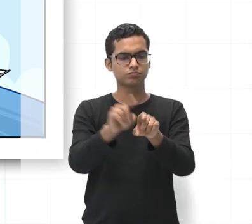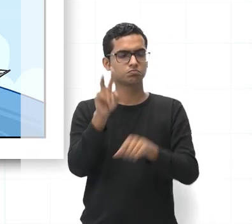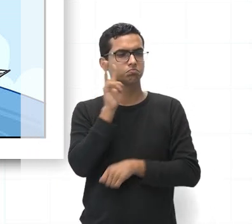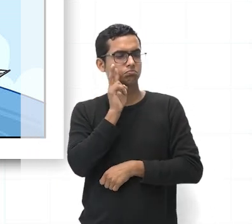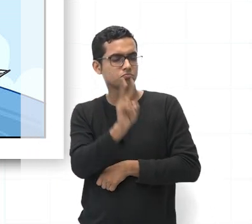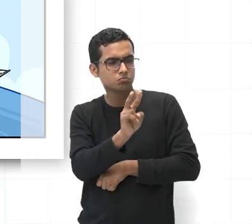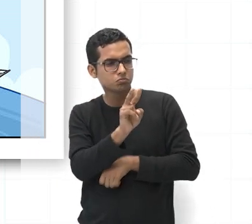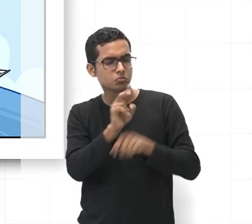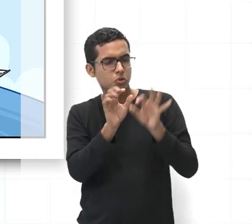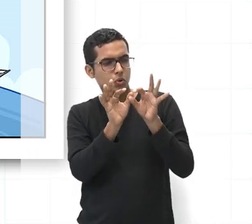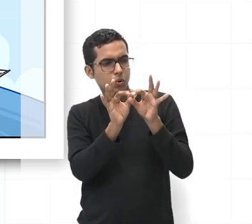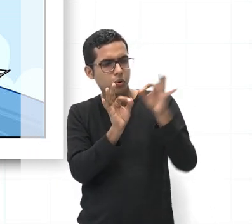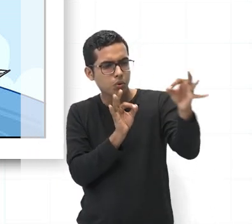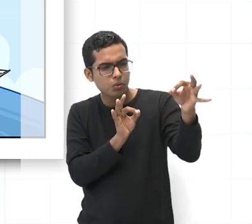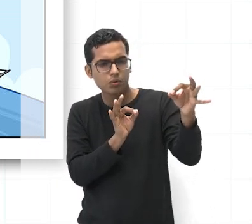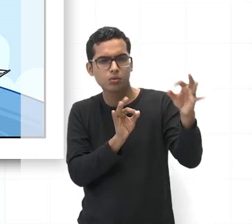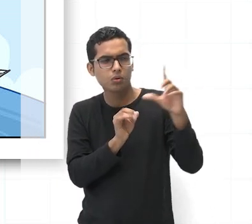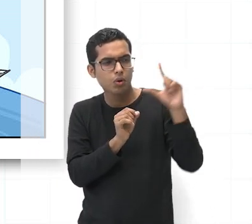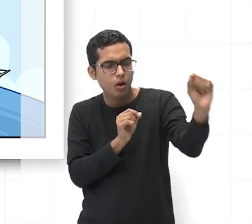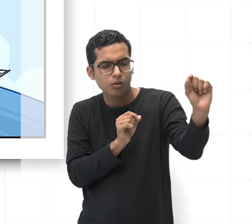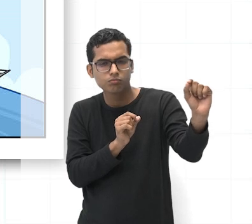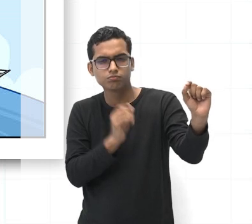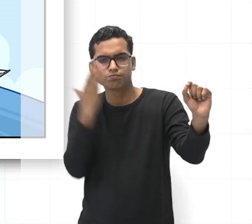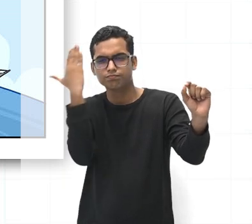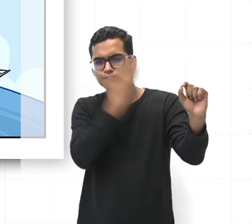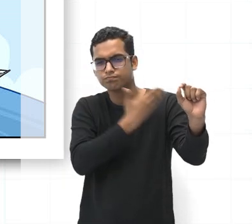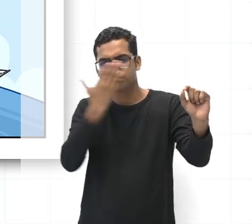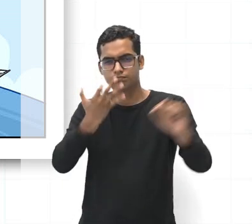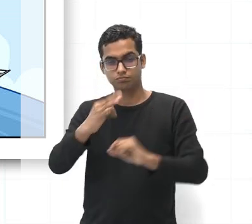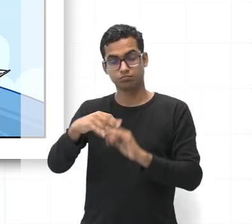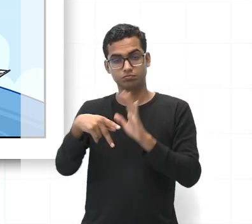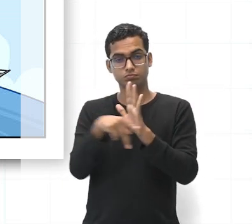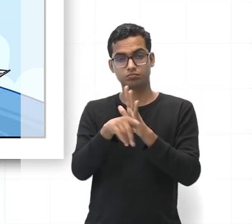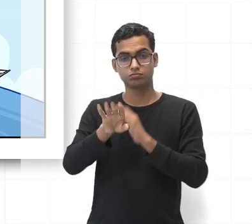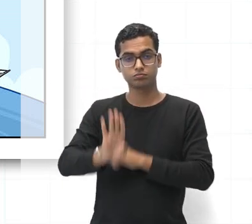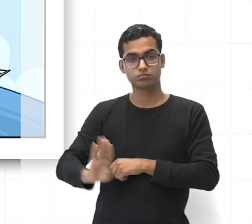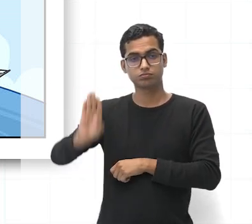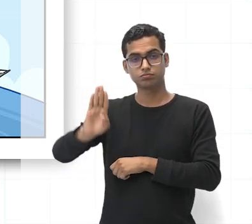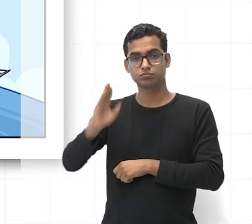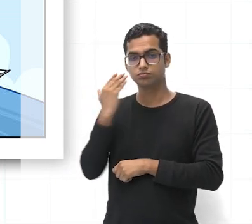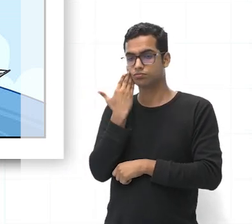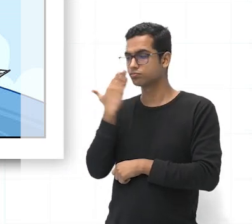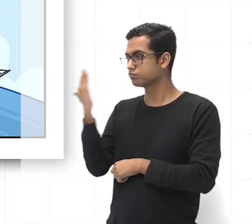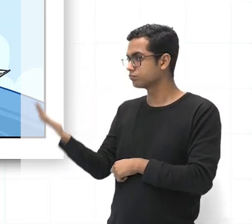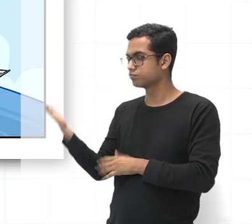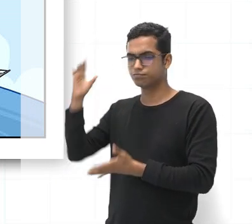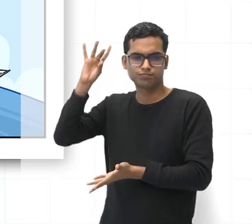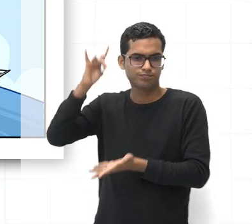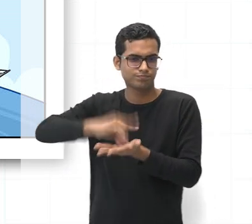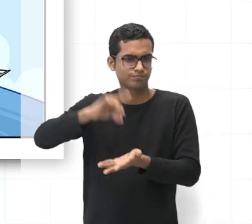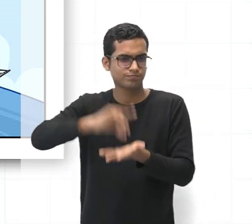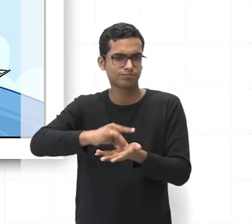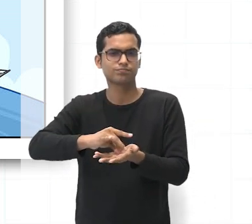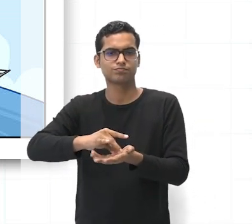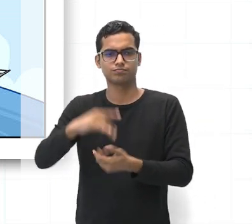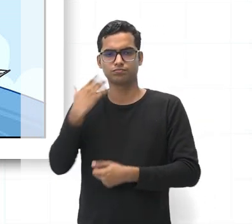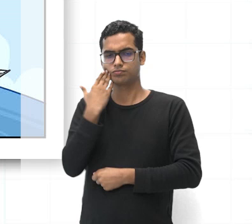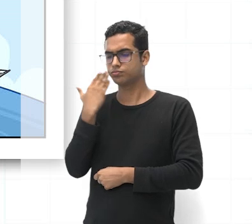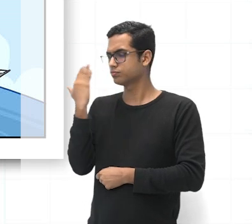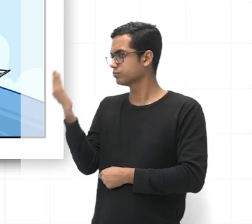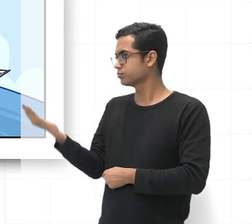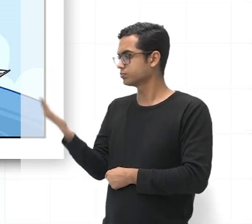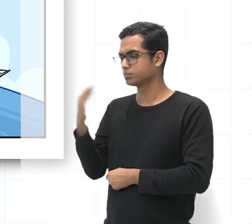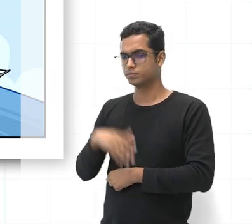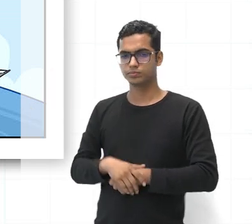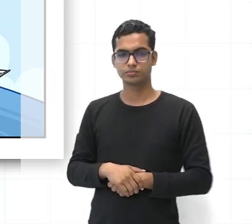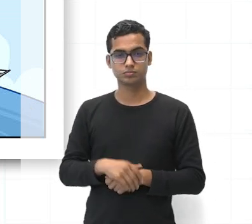quê? Avistado. Na figura B, nós vemos a realidade que acontece, que é o quê? Por